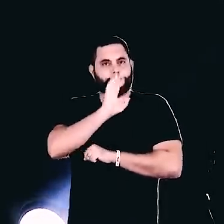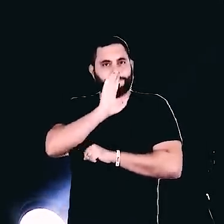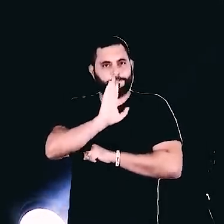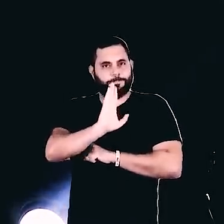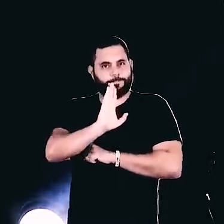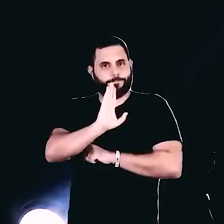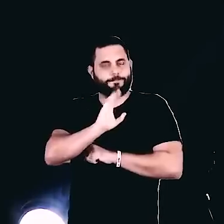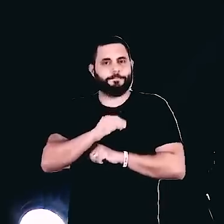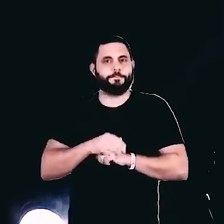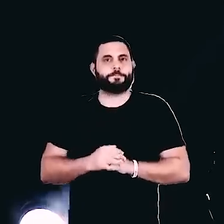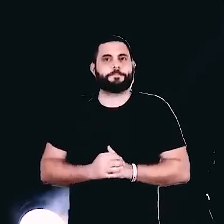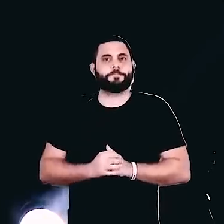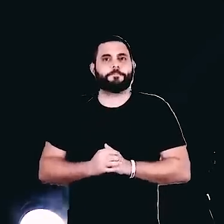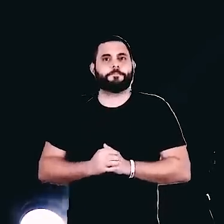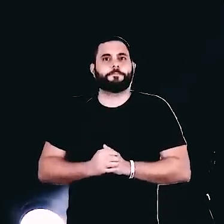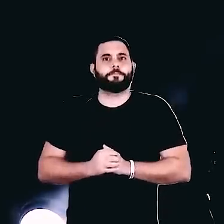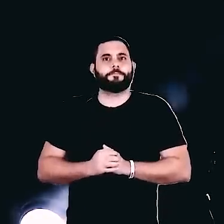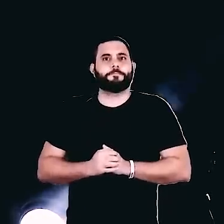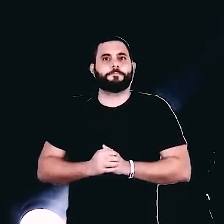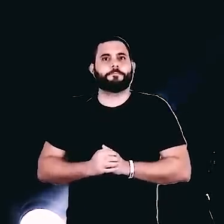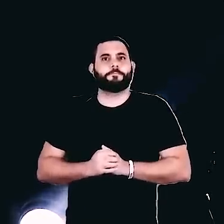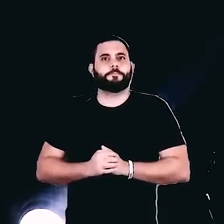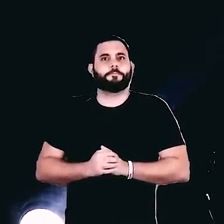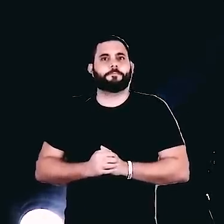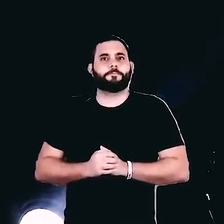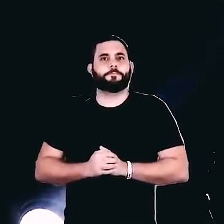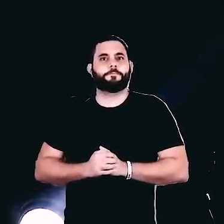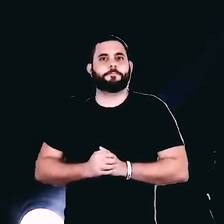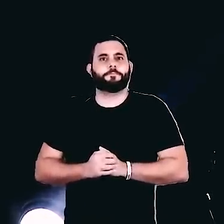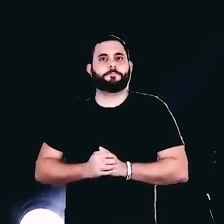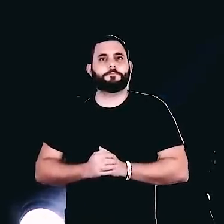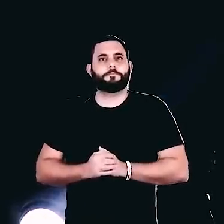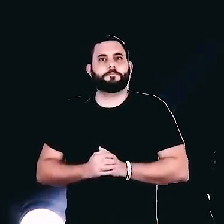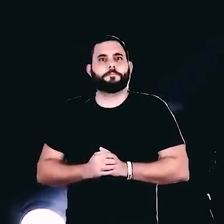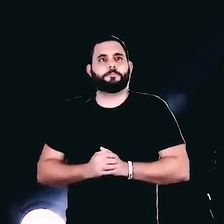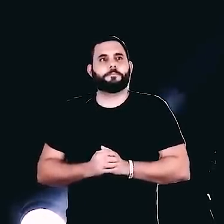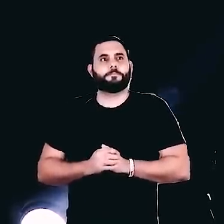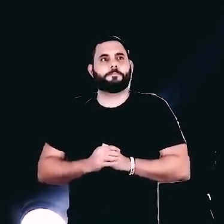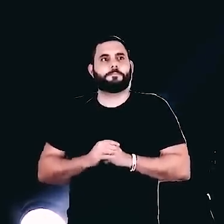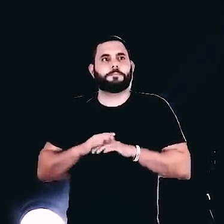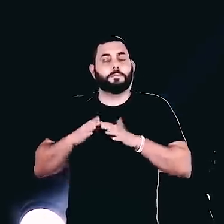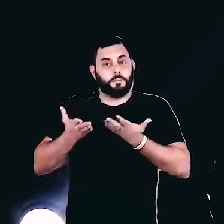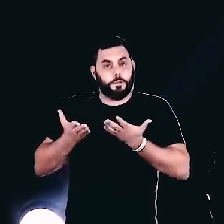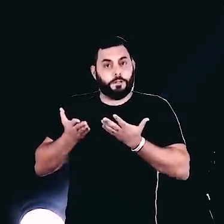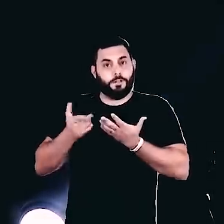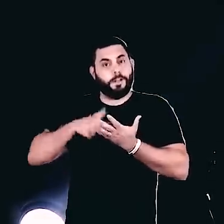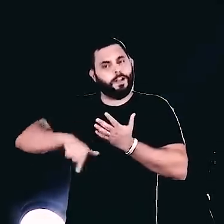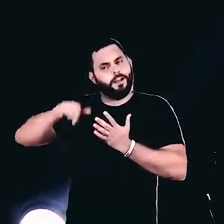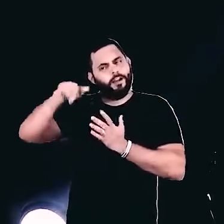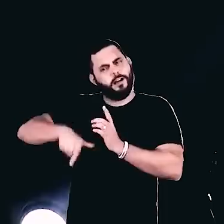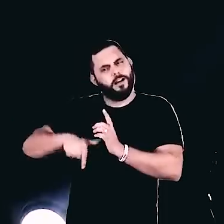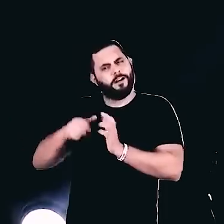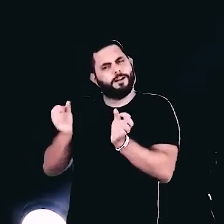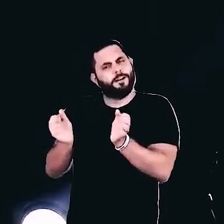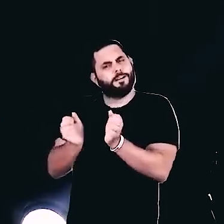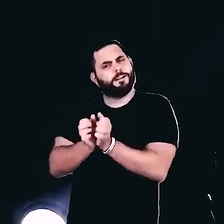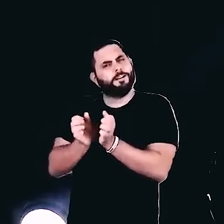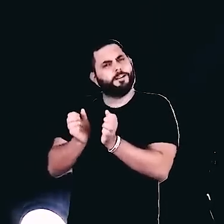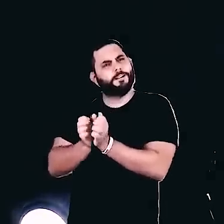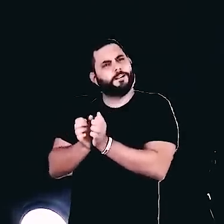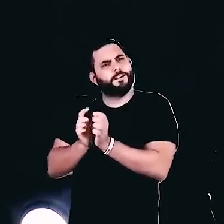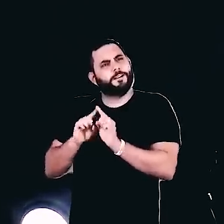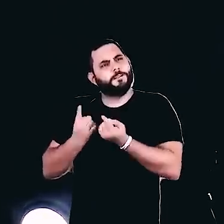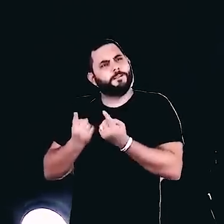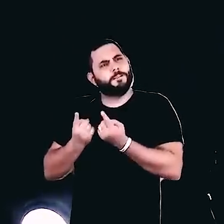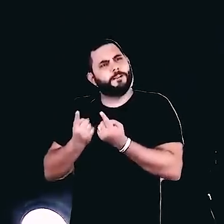leva Cristo para Onésimo, esse escravo. E agora ele está devolvendo o escravo a Filemão. Eu quero